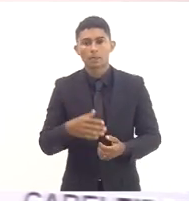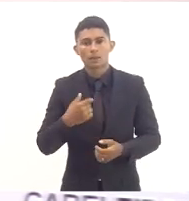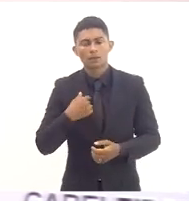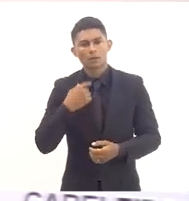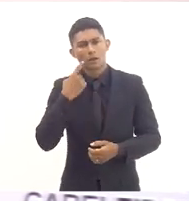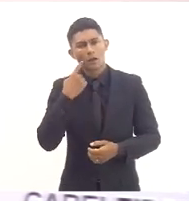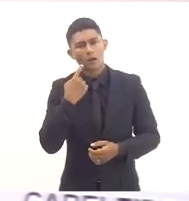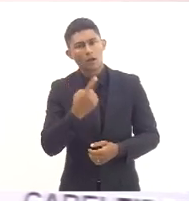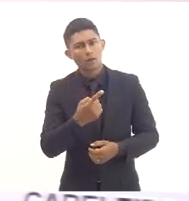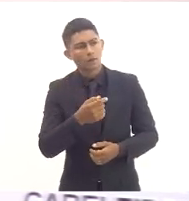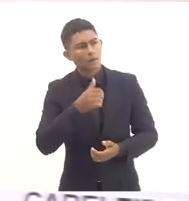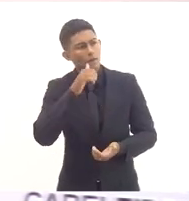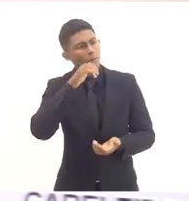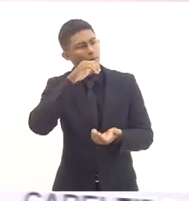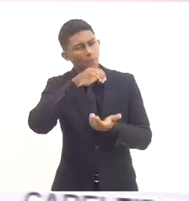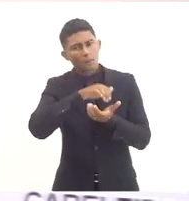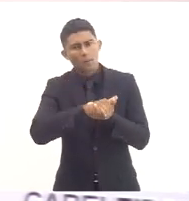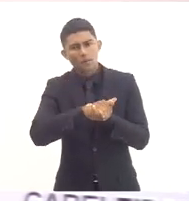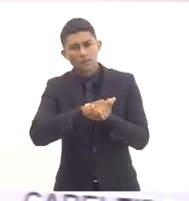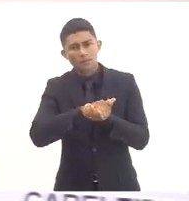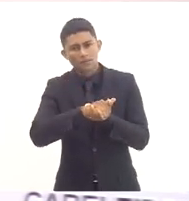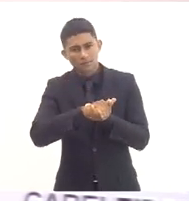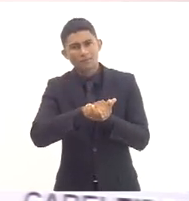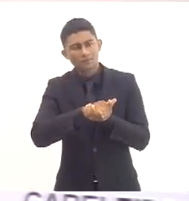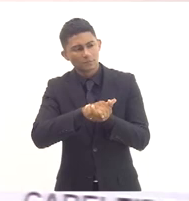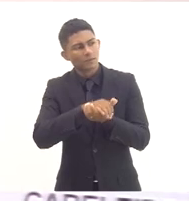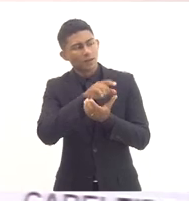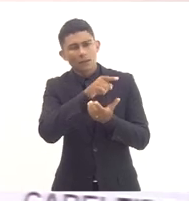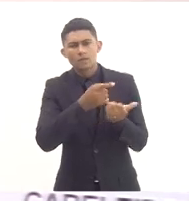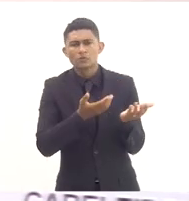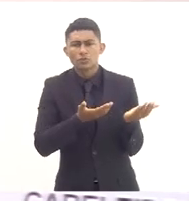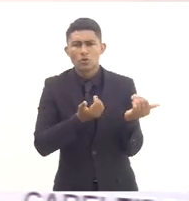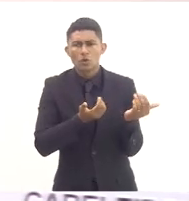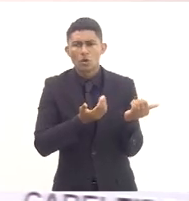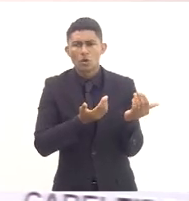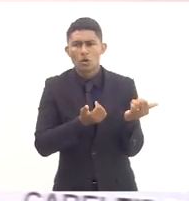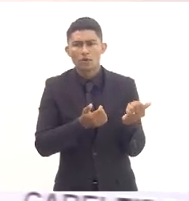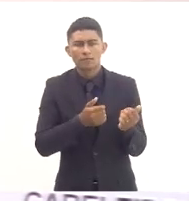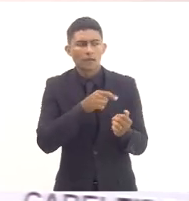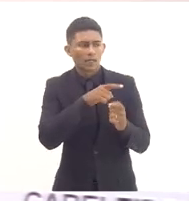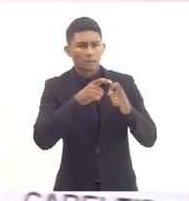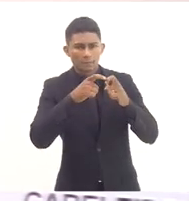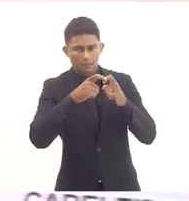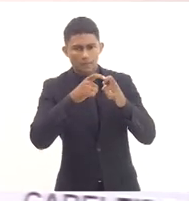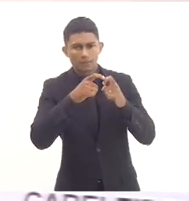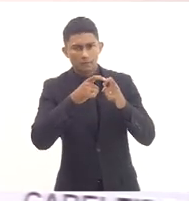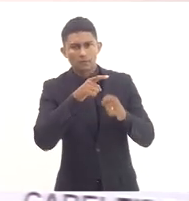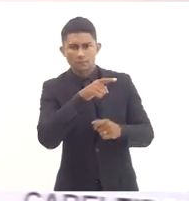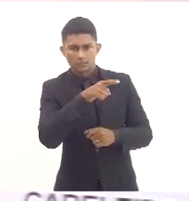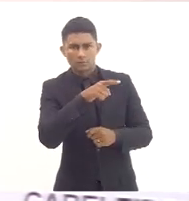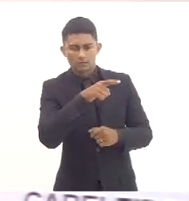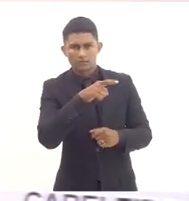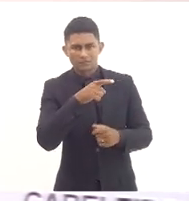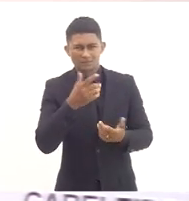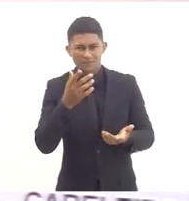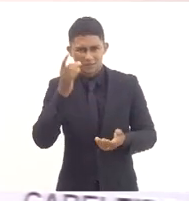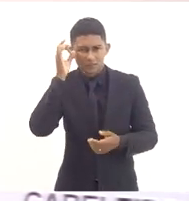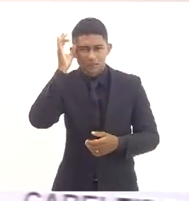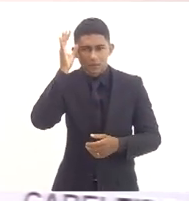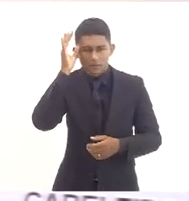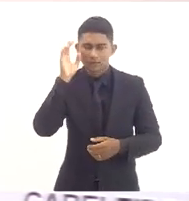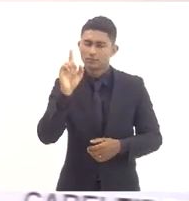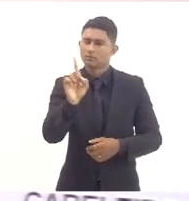mulher é muito jovem também muito sensível médica não é fácil para o